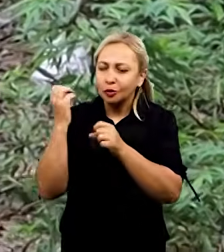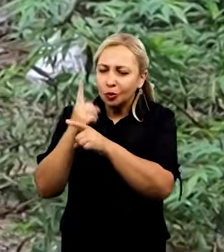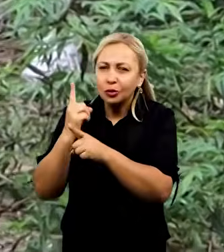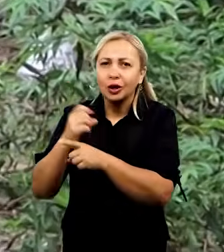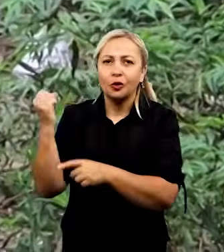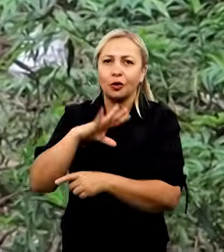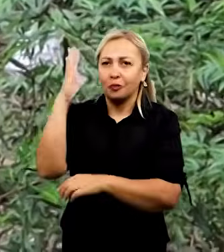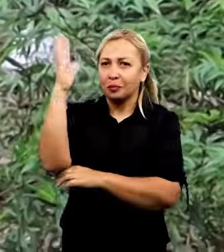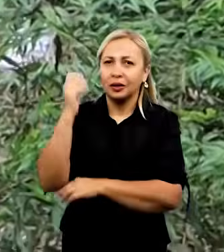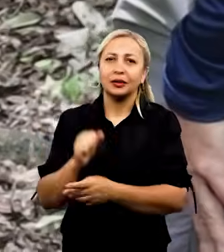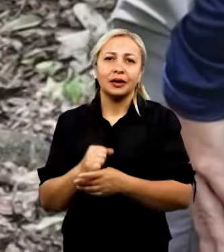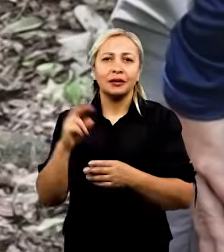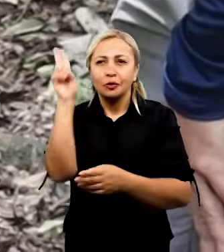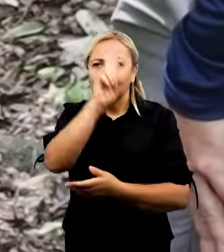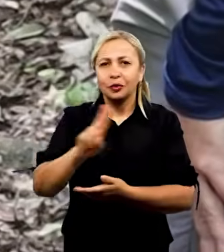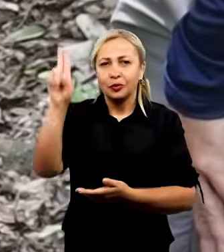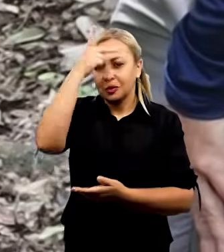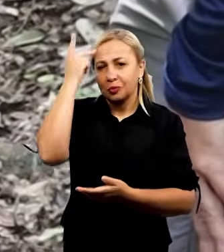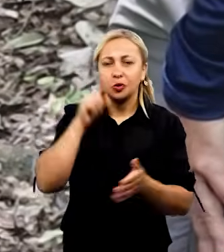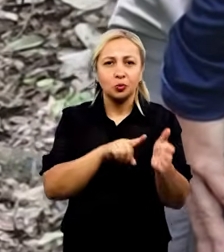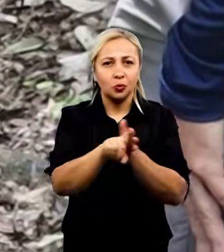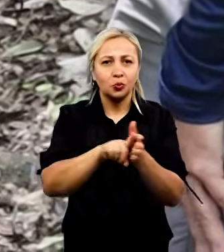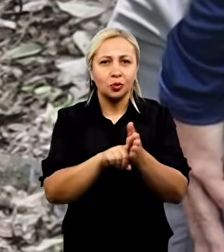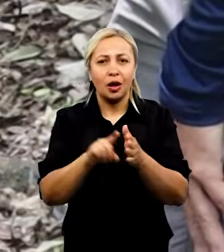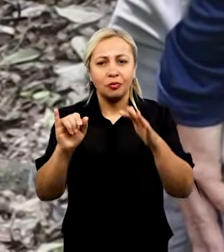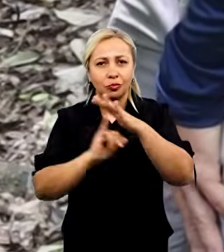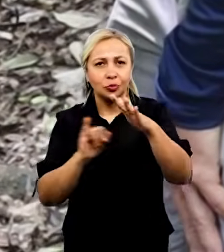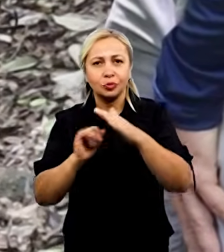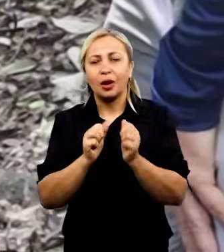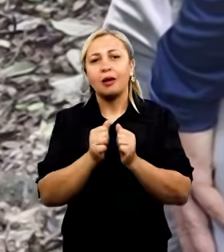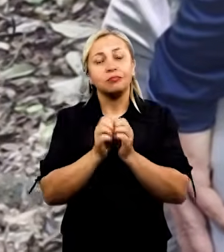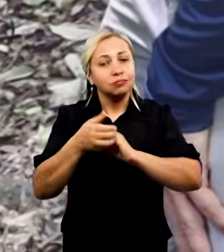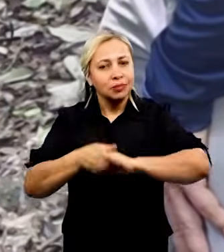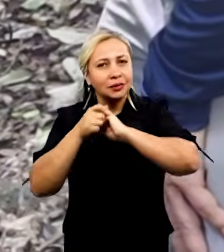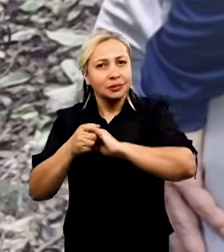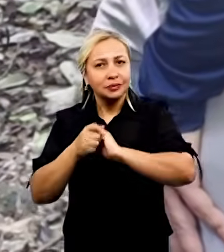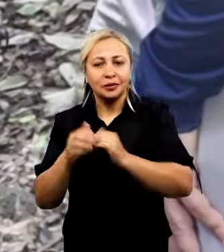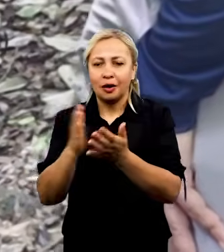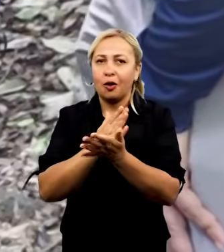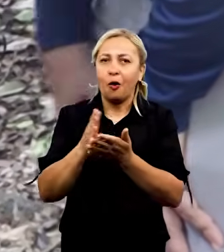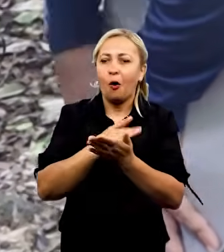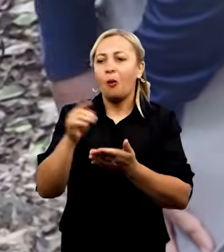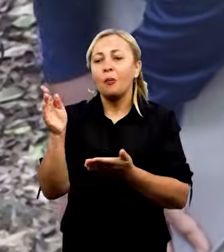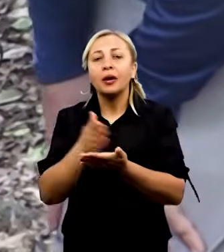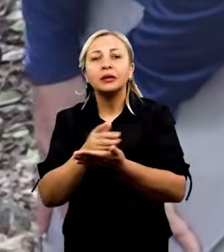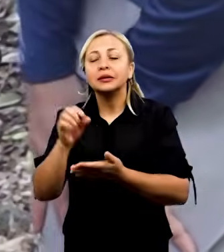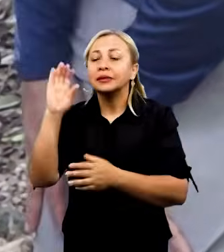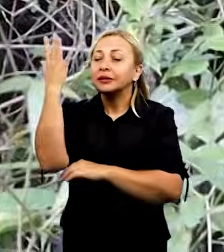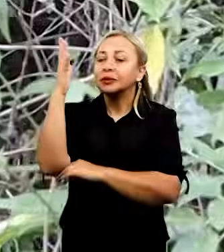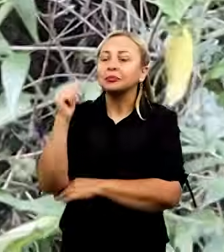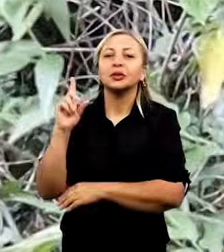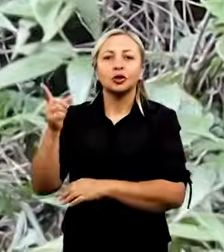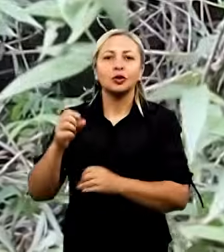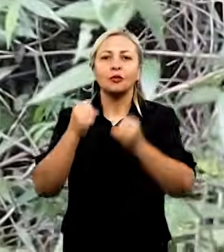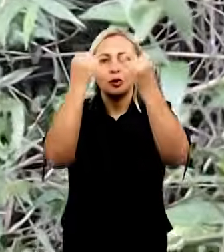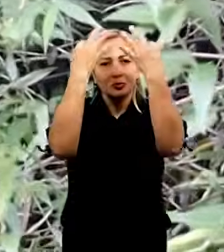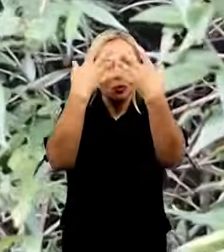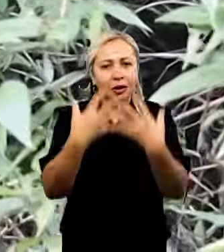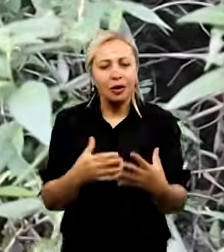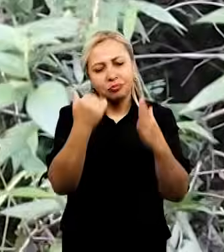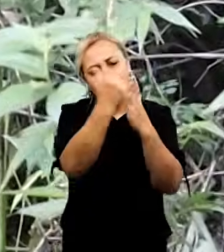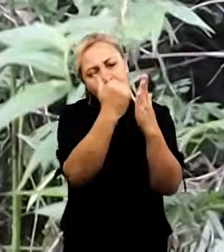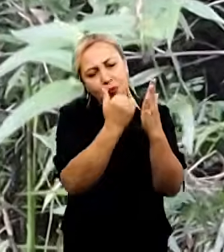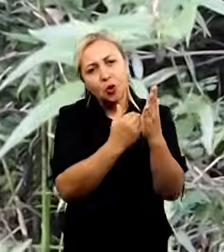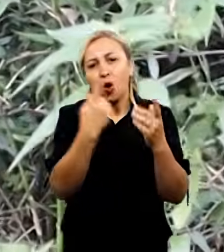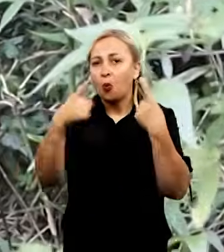da universidade e pesquisadores de instituições parceiras. Algumas dessas espécies já foram descritas, enquanto